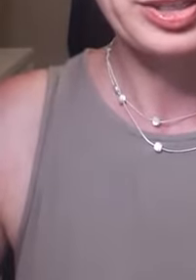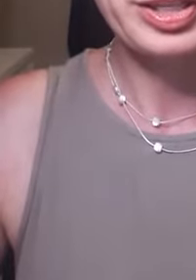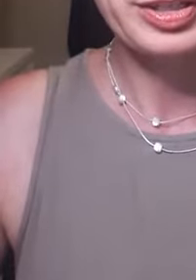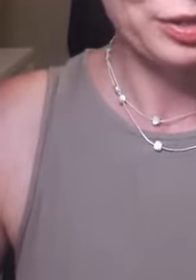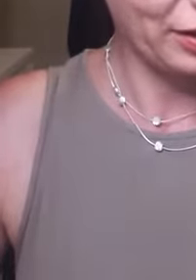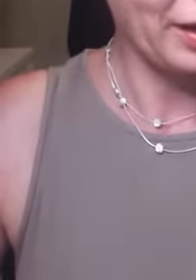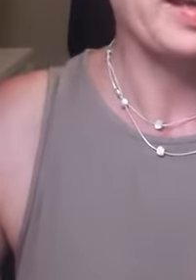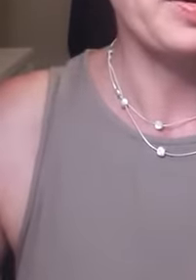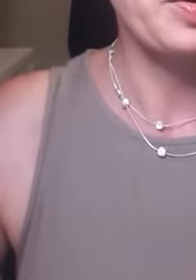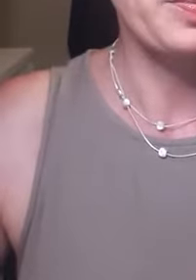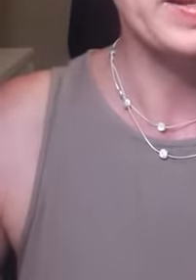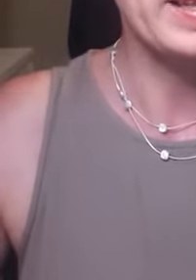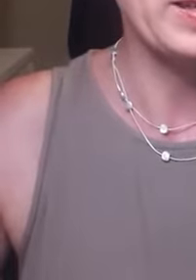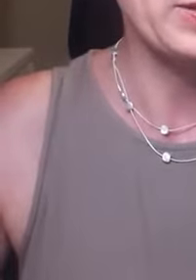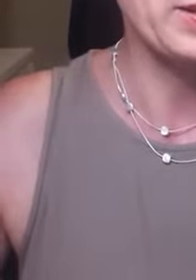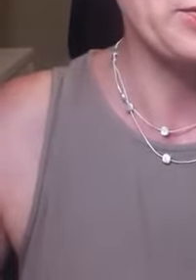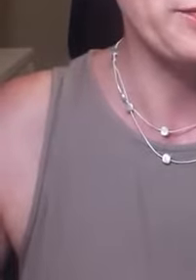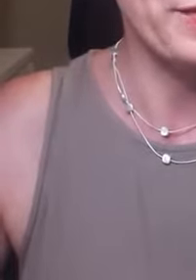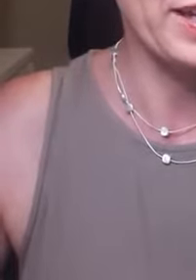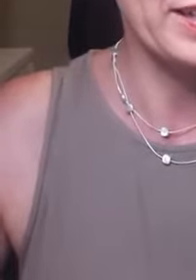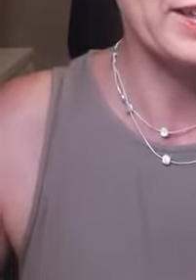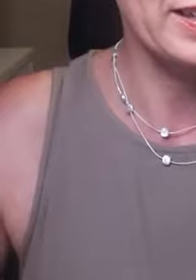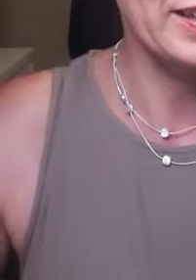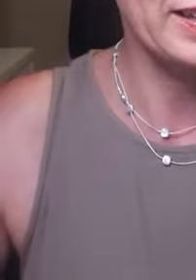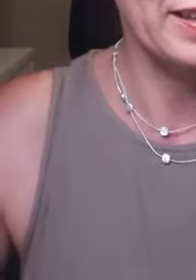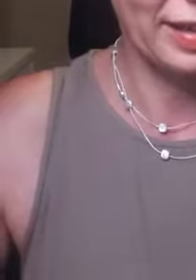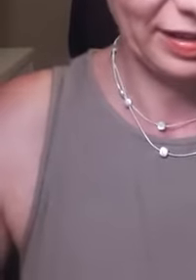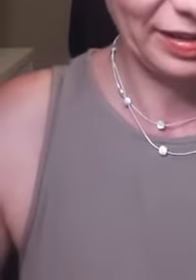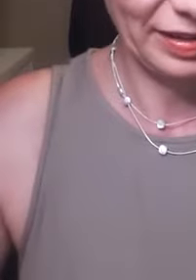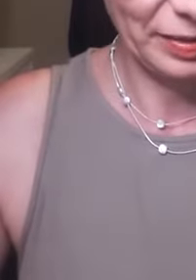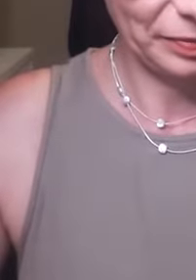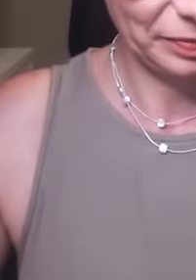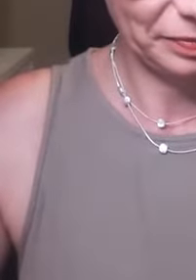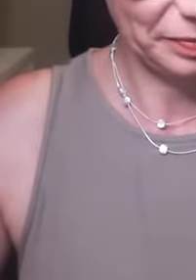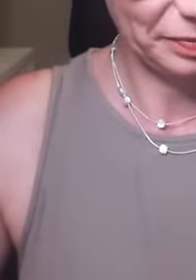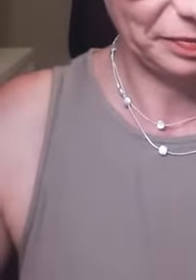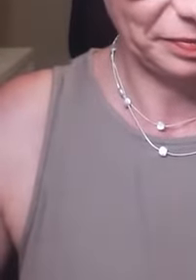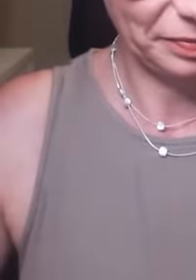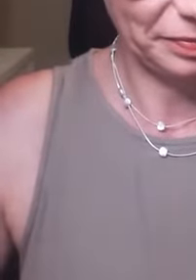Para a gente começar a nossa conversa.